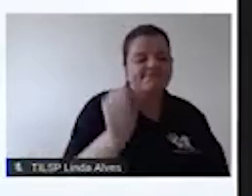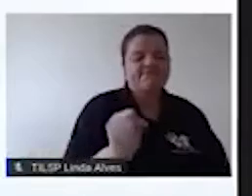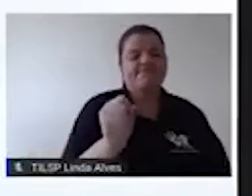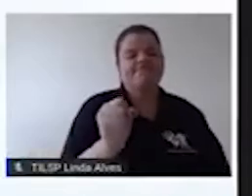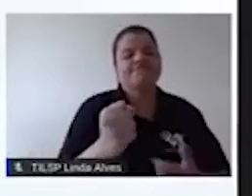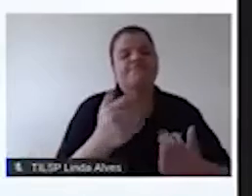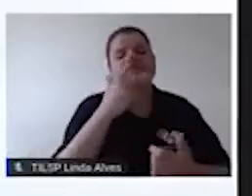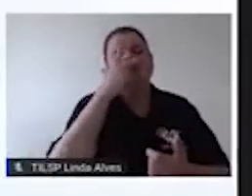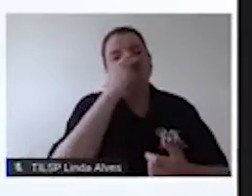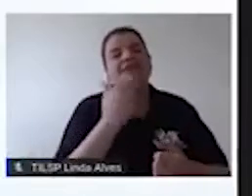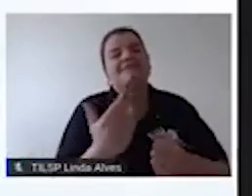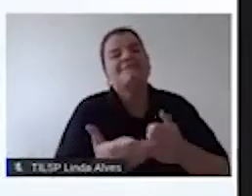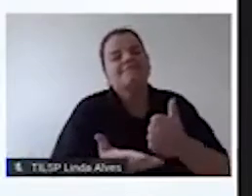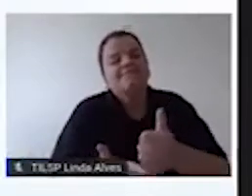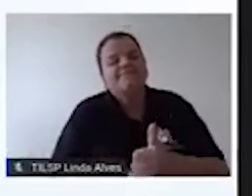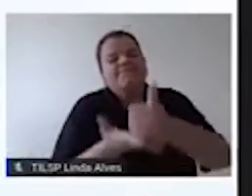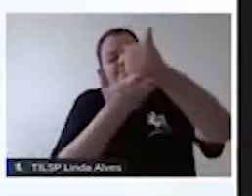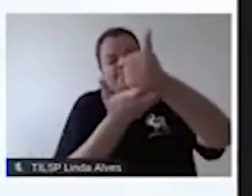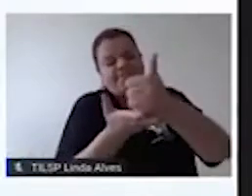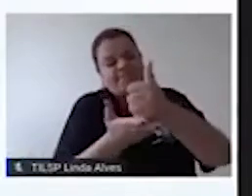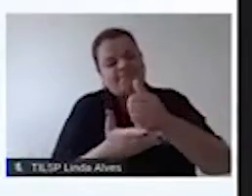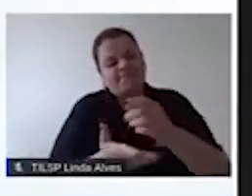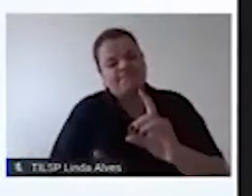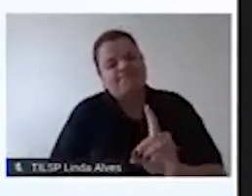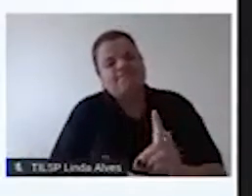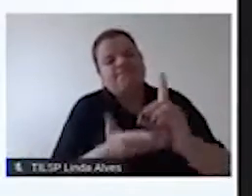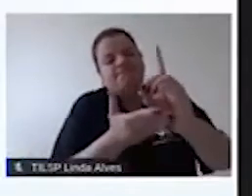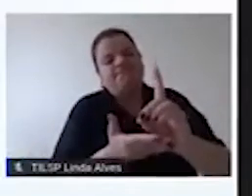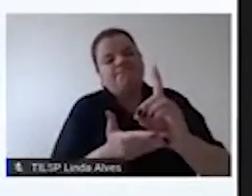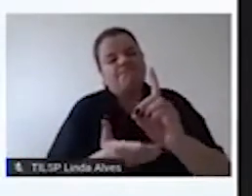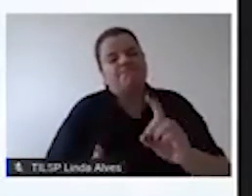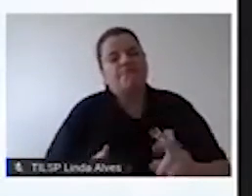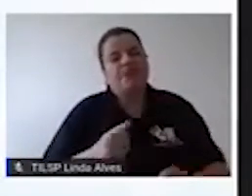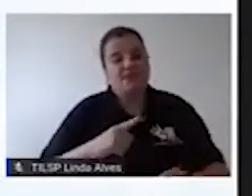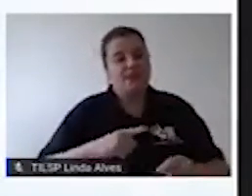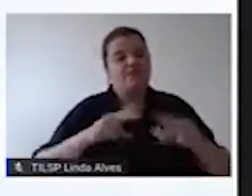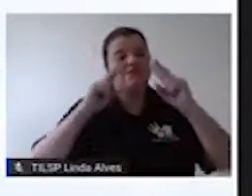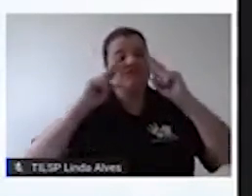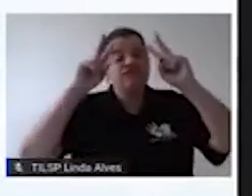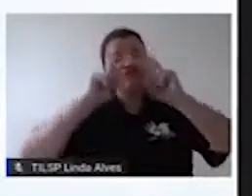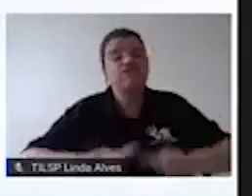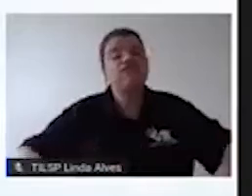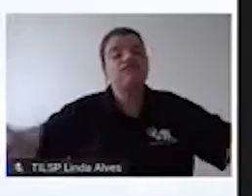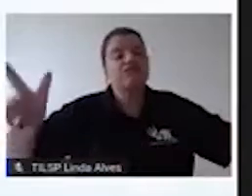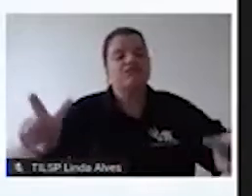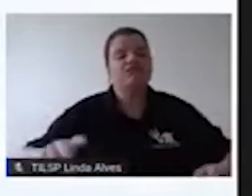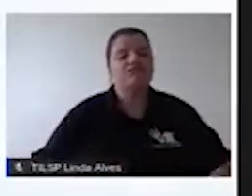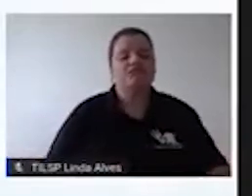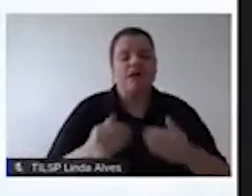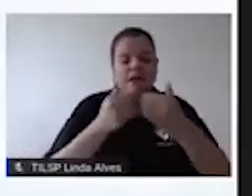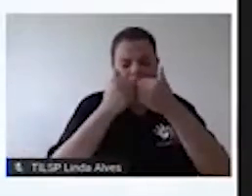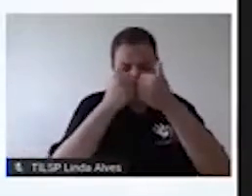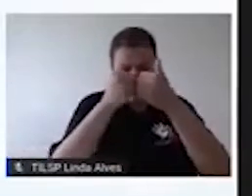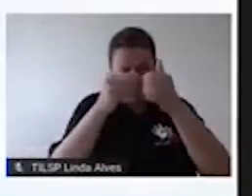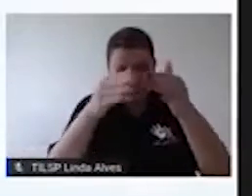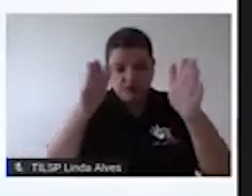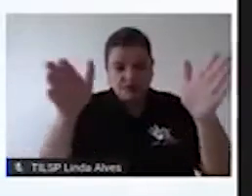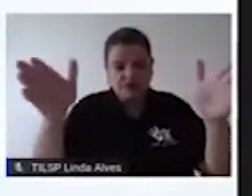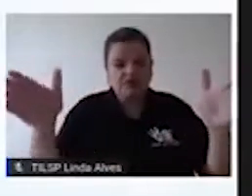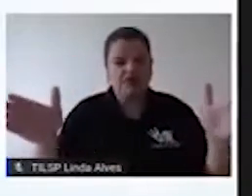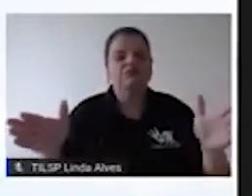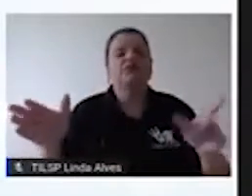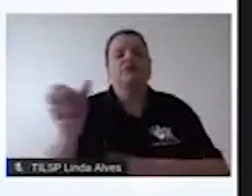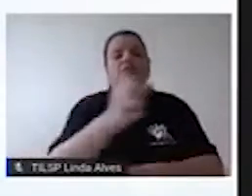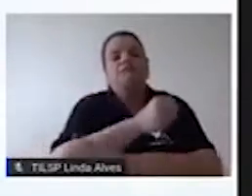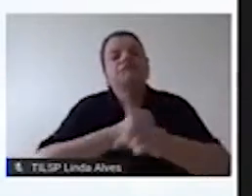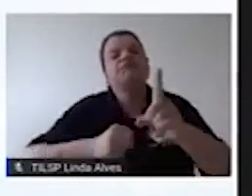uma larga, né, uma visão muito larga e uma dimensão para o espaço